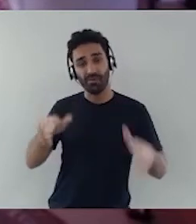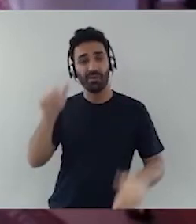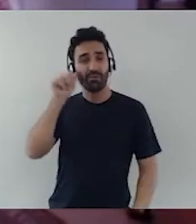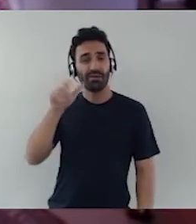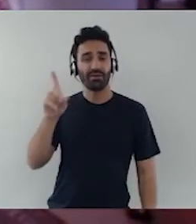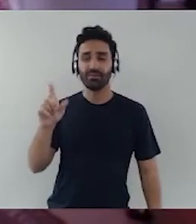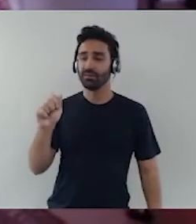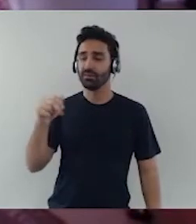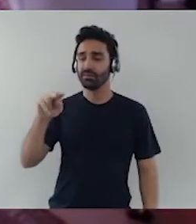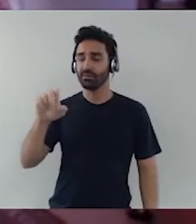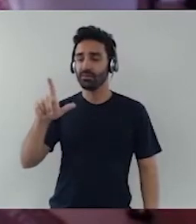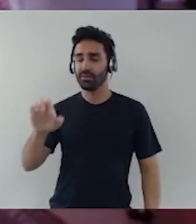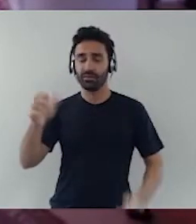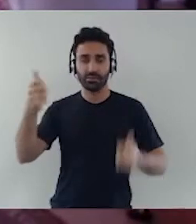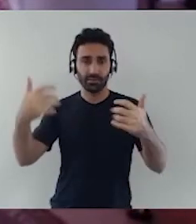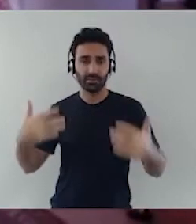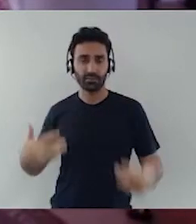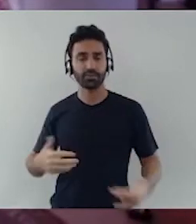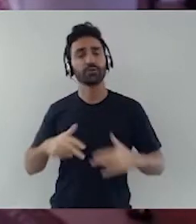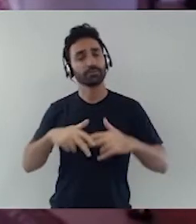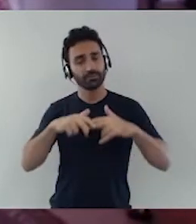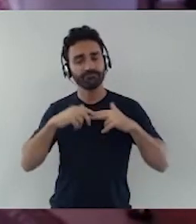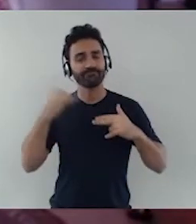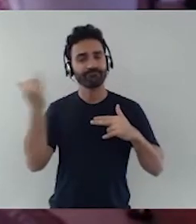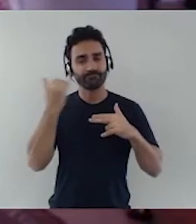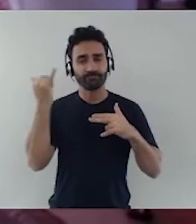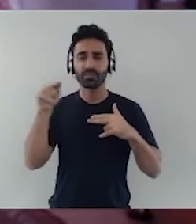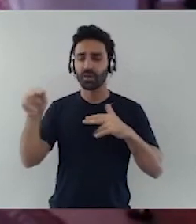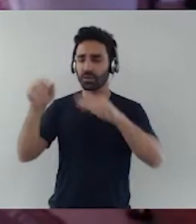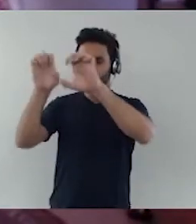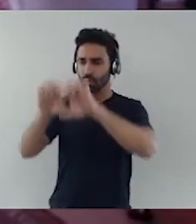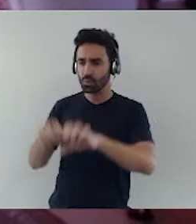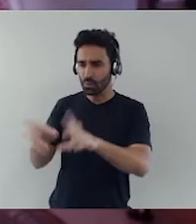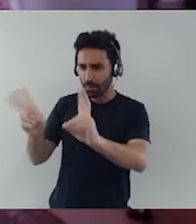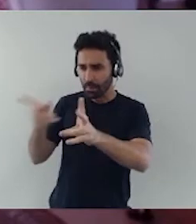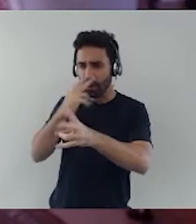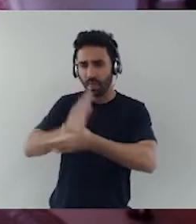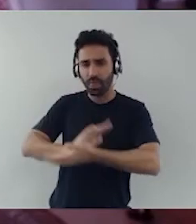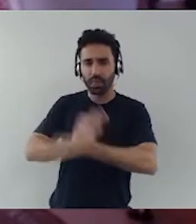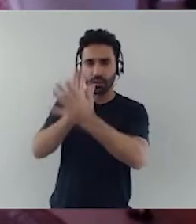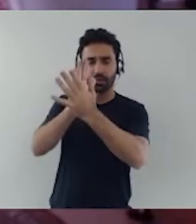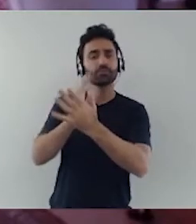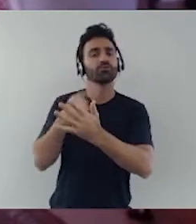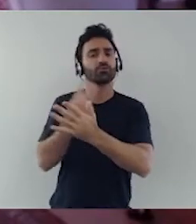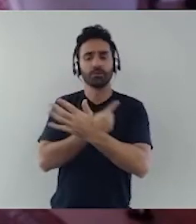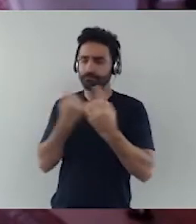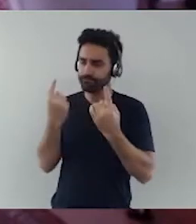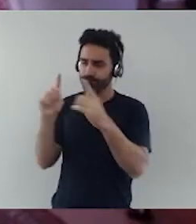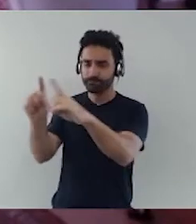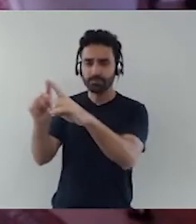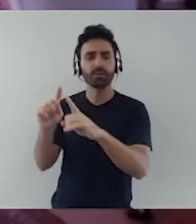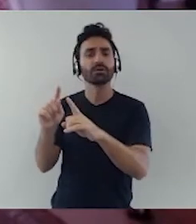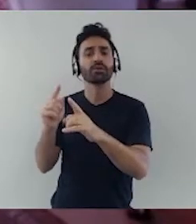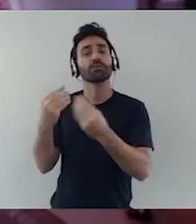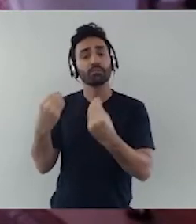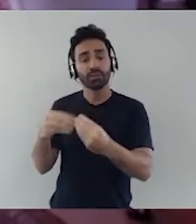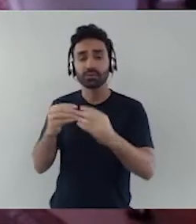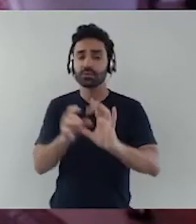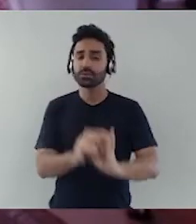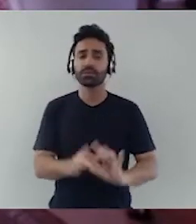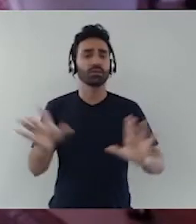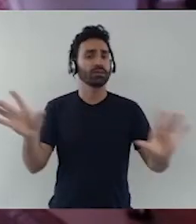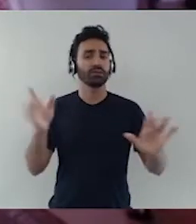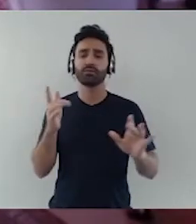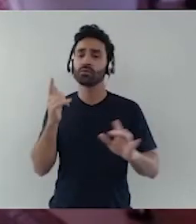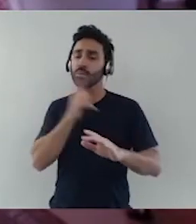é imperativo enfrentar essa estrutura fundiária excludente para democratizar as formas de acesso ao solo urbano